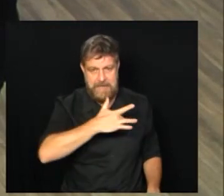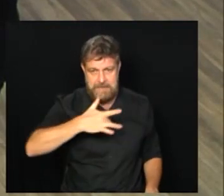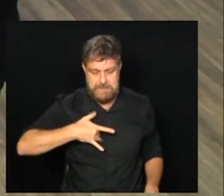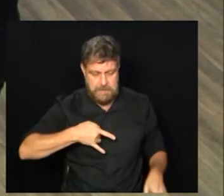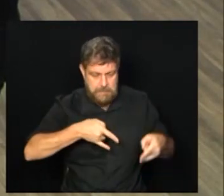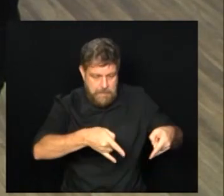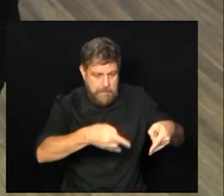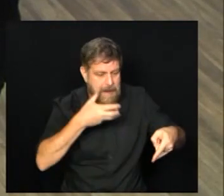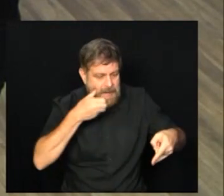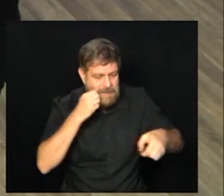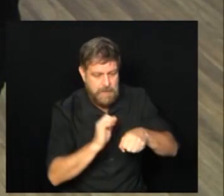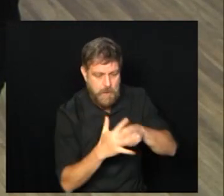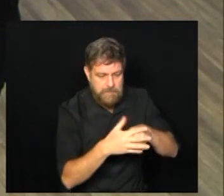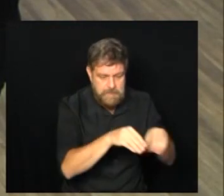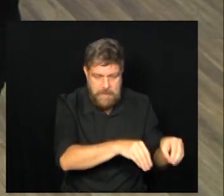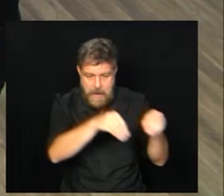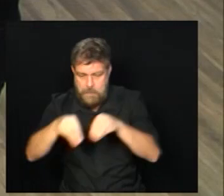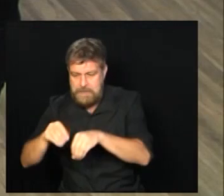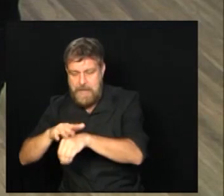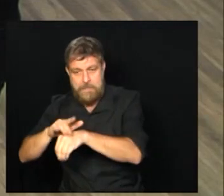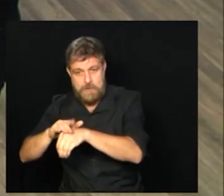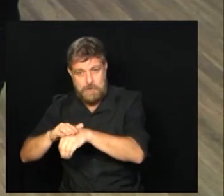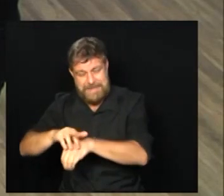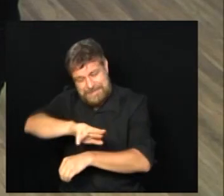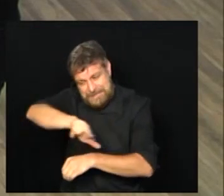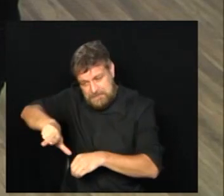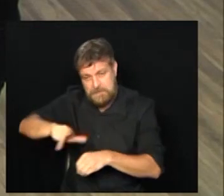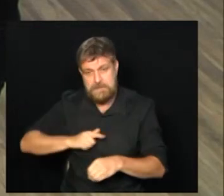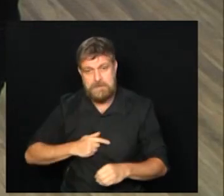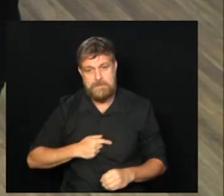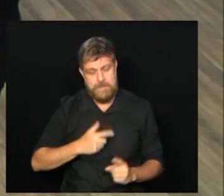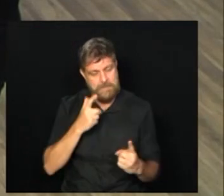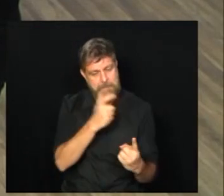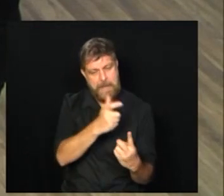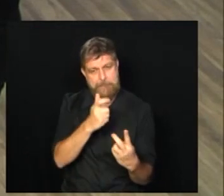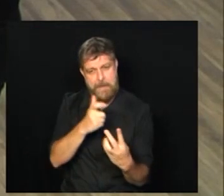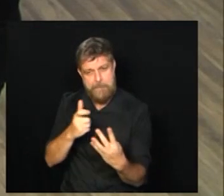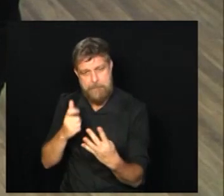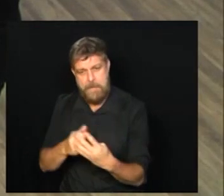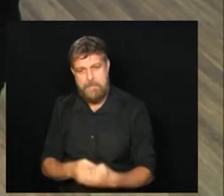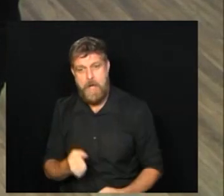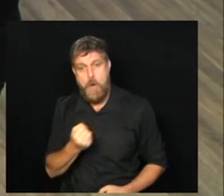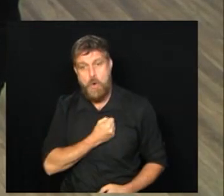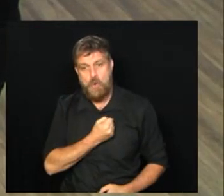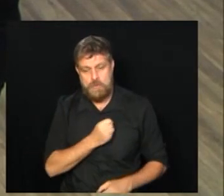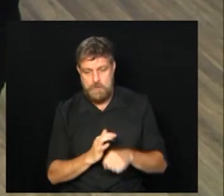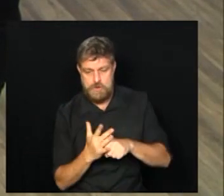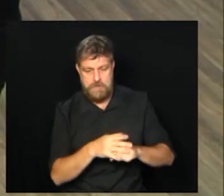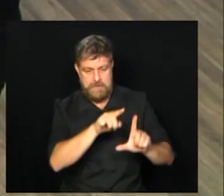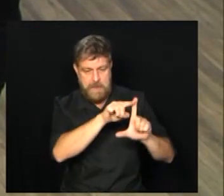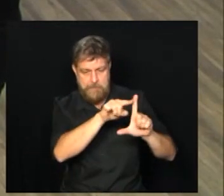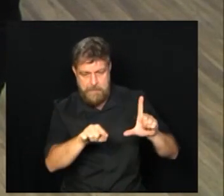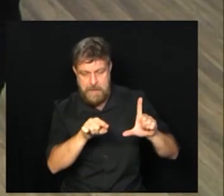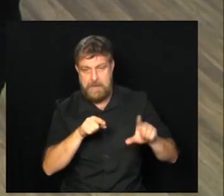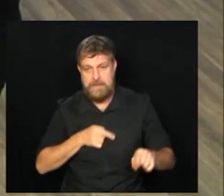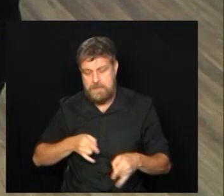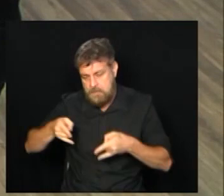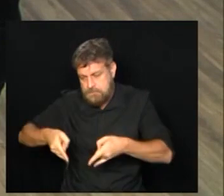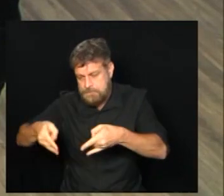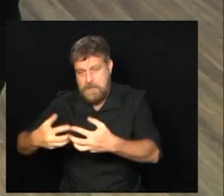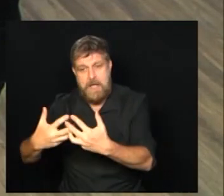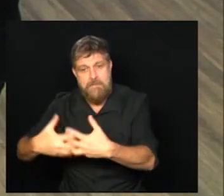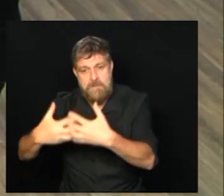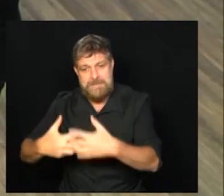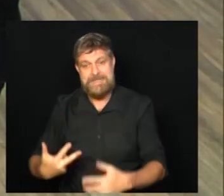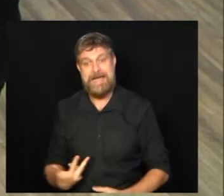de Campinas com o avanço da vacinação, a queda no número de pessoas internadas, este retorno então das